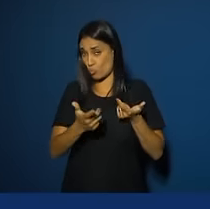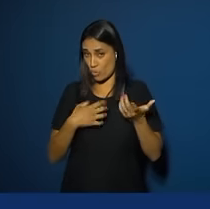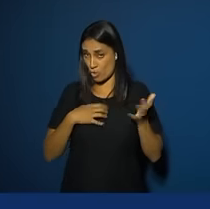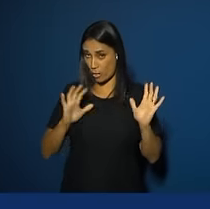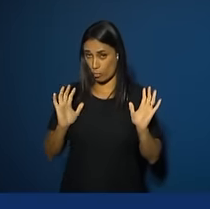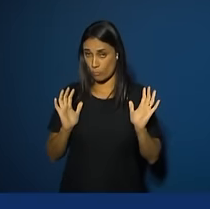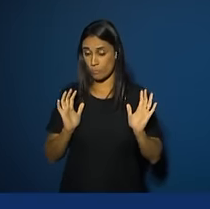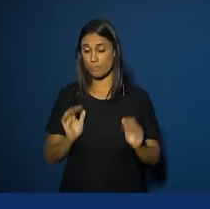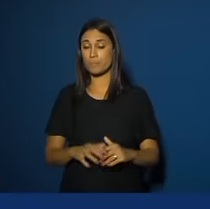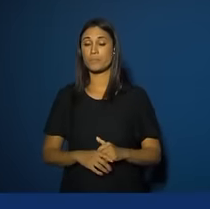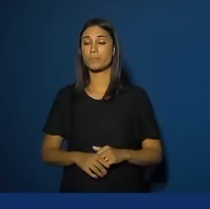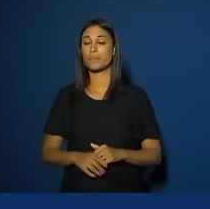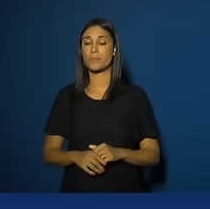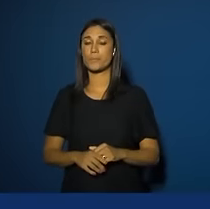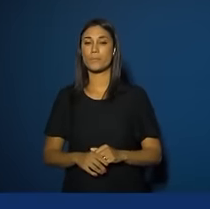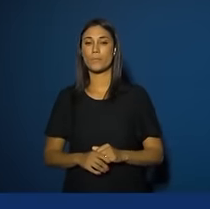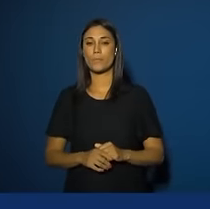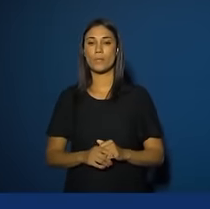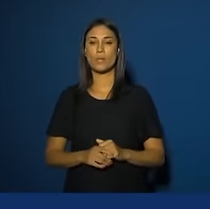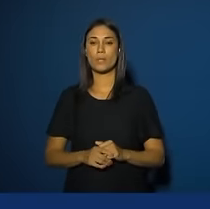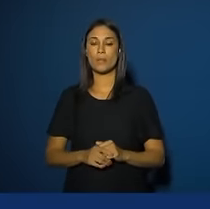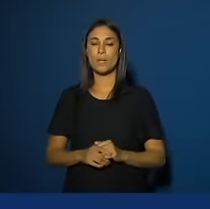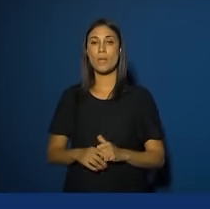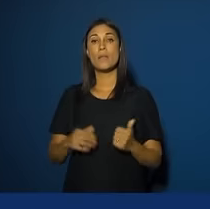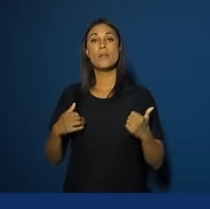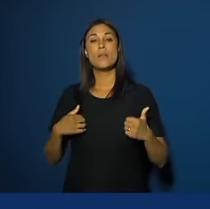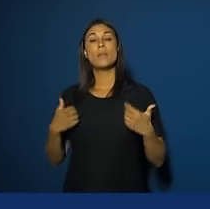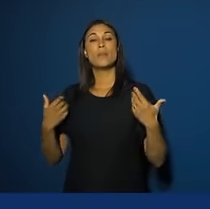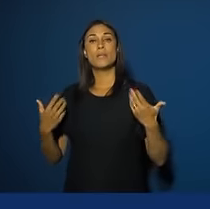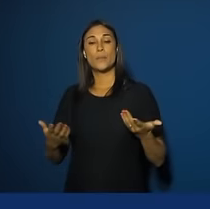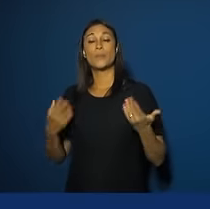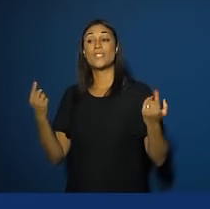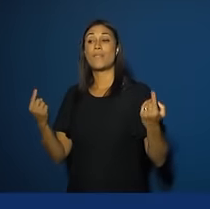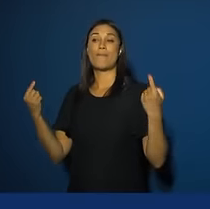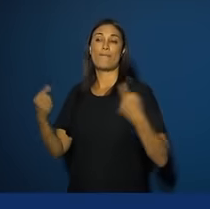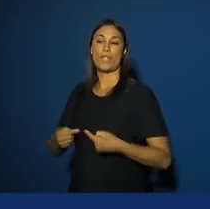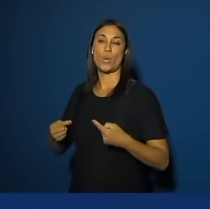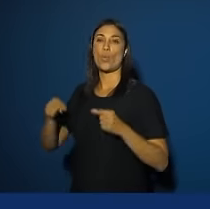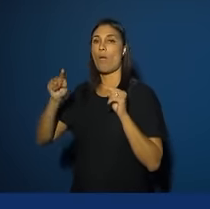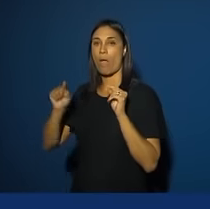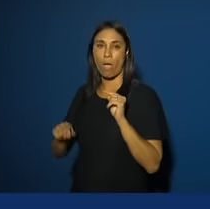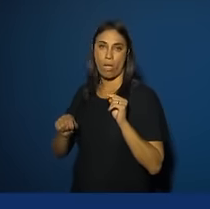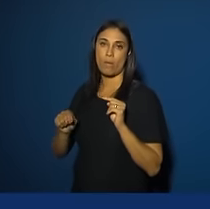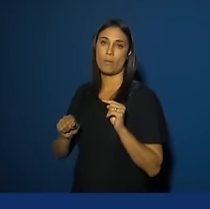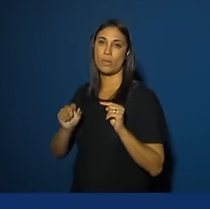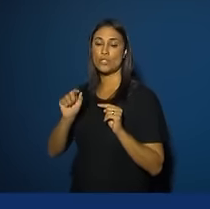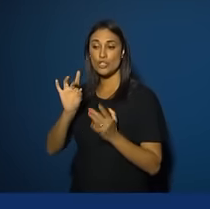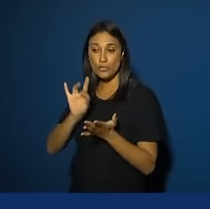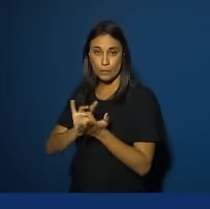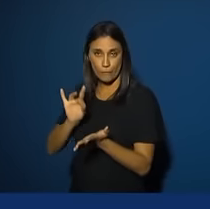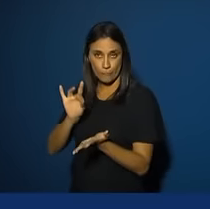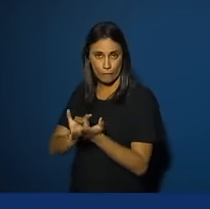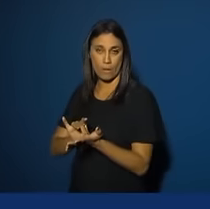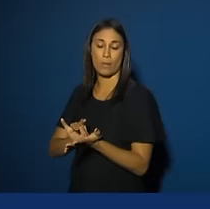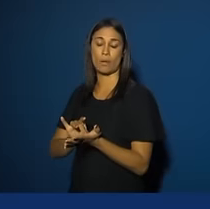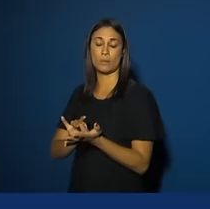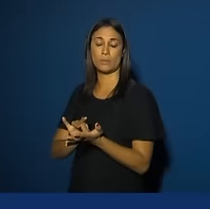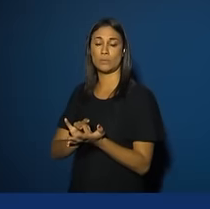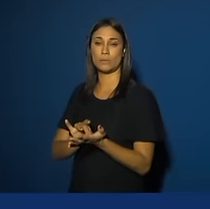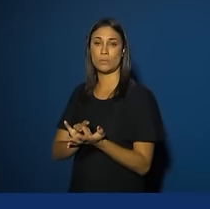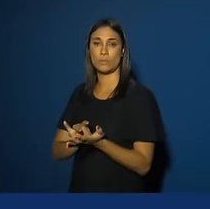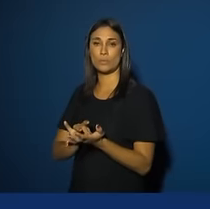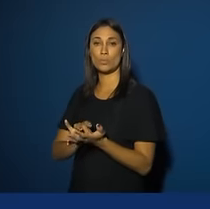jeito. Não é? Então, o grande desafio para você poder, de fato,